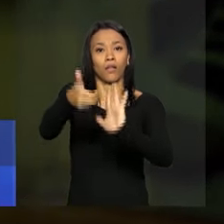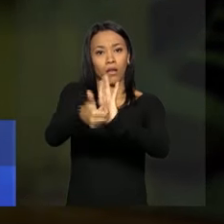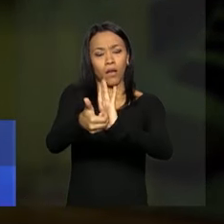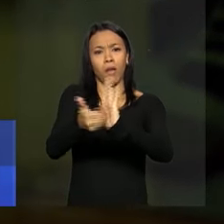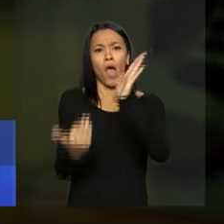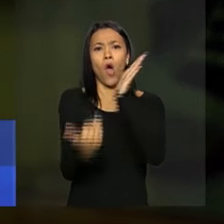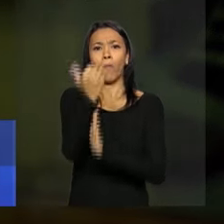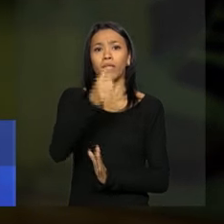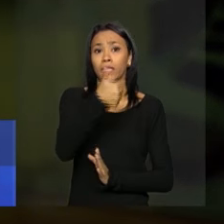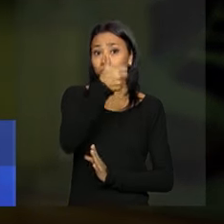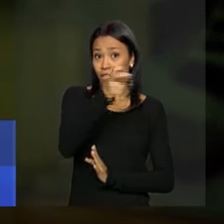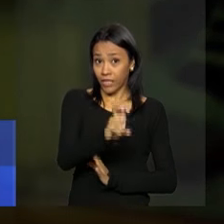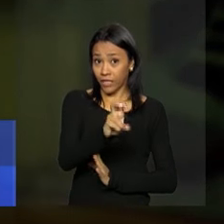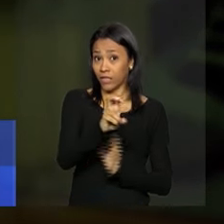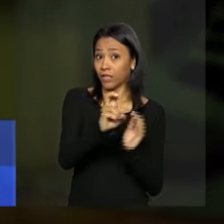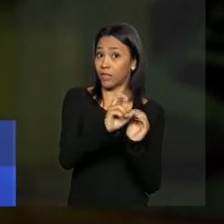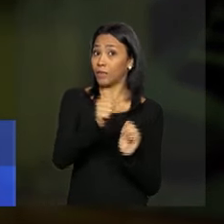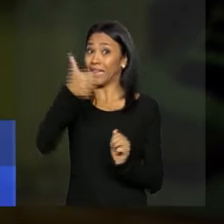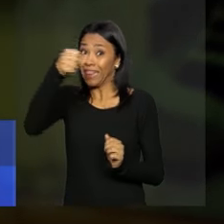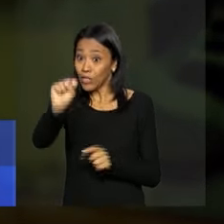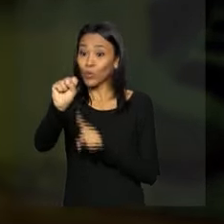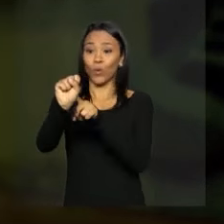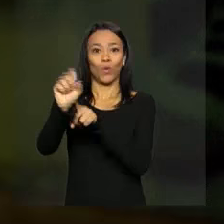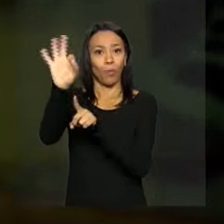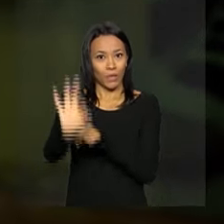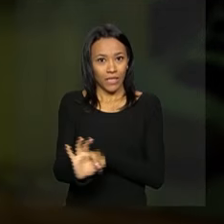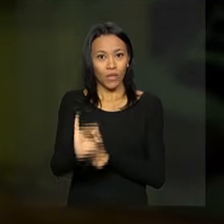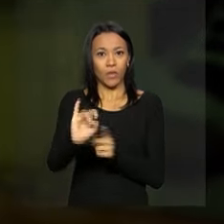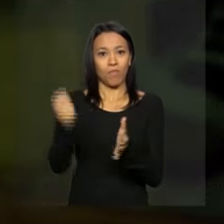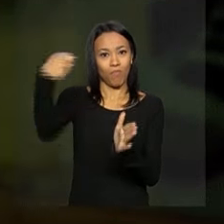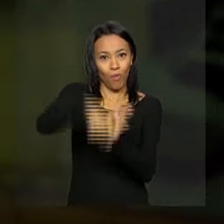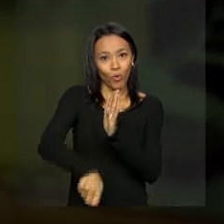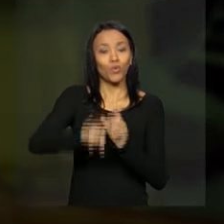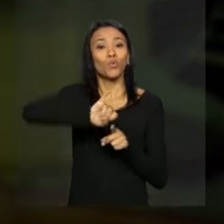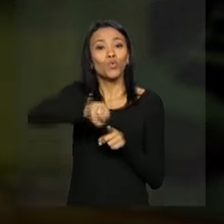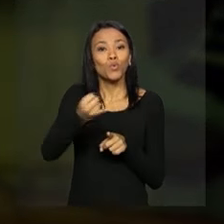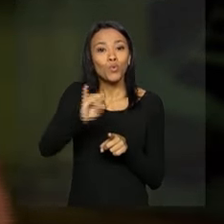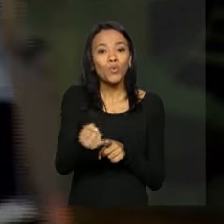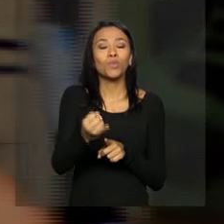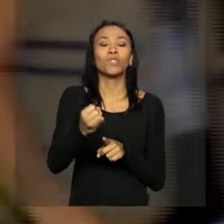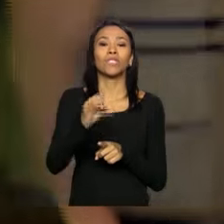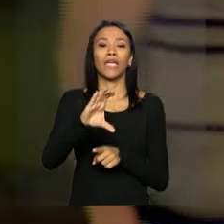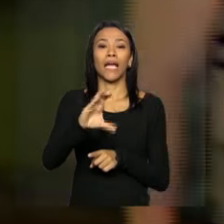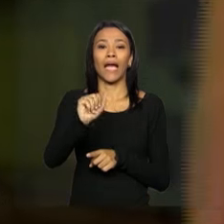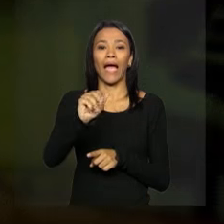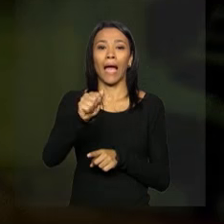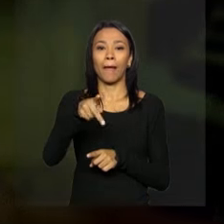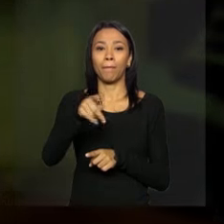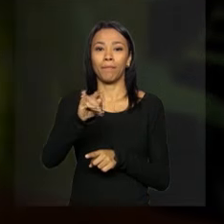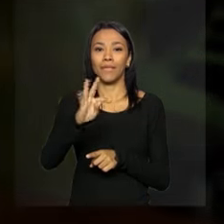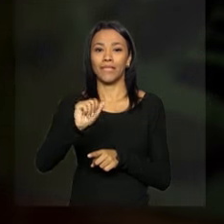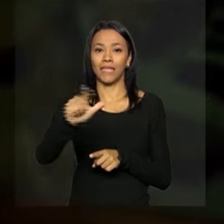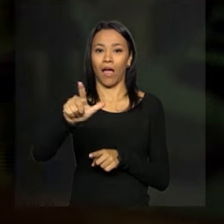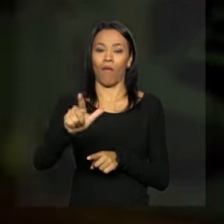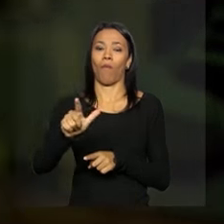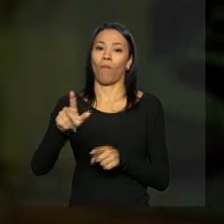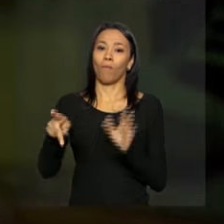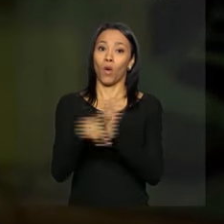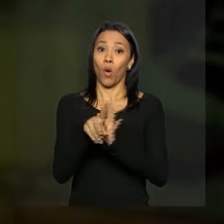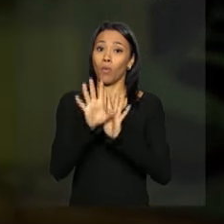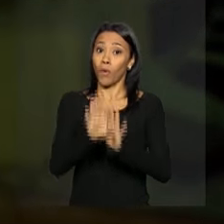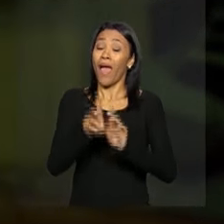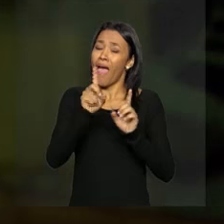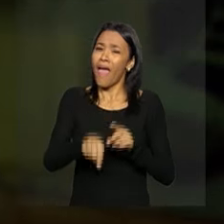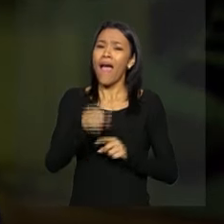aumenta de 15% para 18% o imposto de renda cobrado sobre os juros de capital próprio. Esses juros são recebidos por sócios